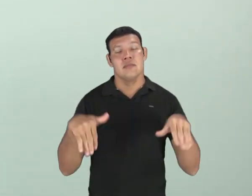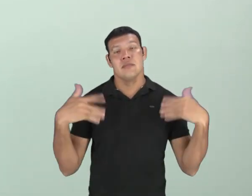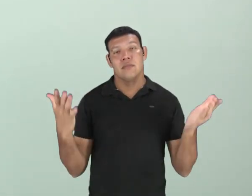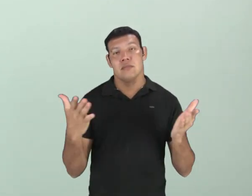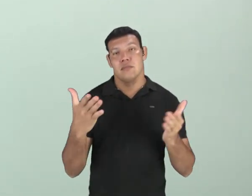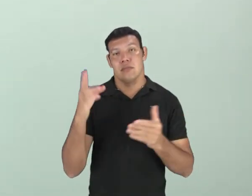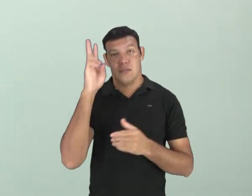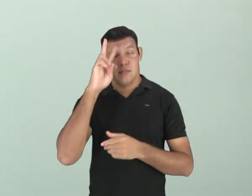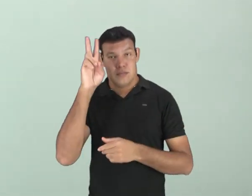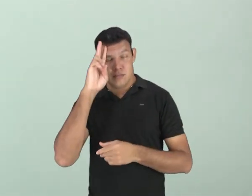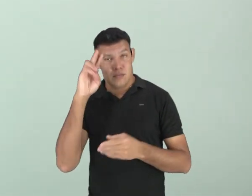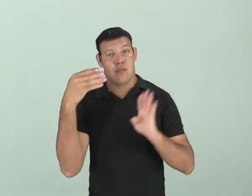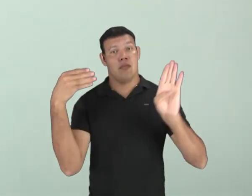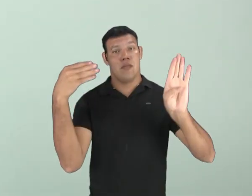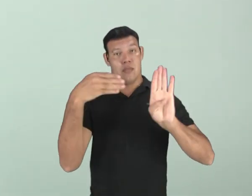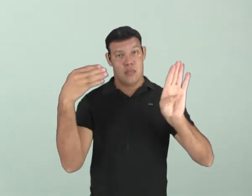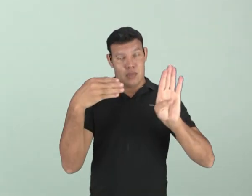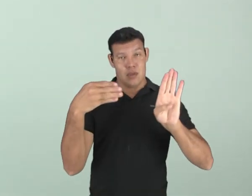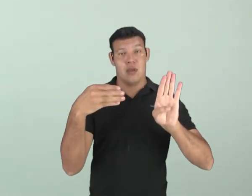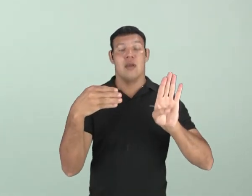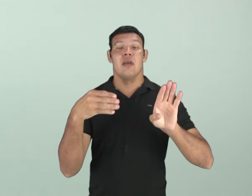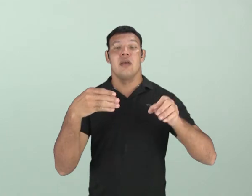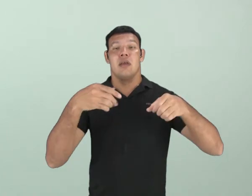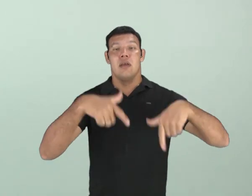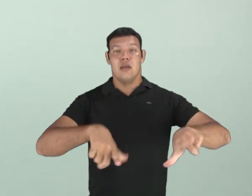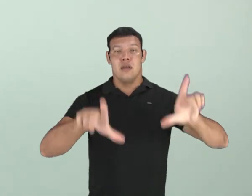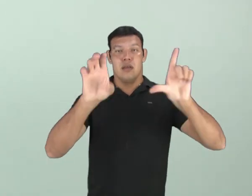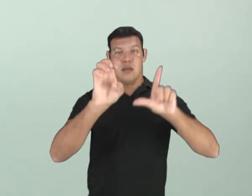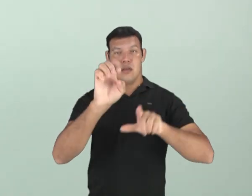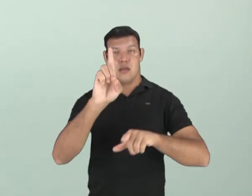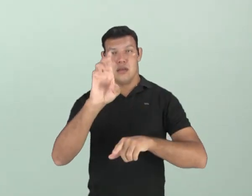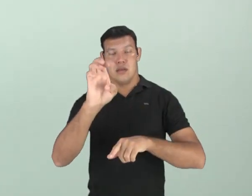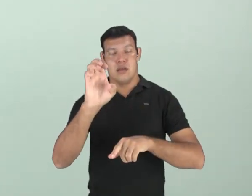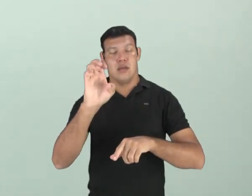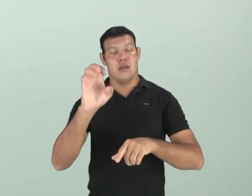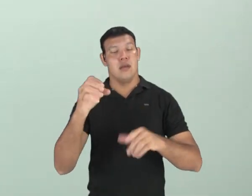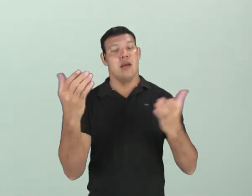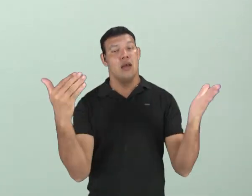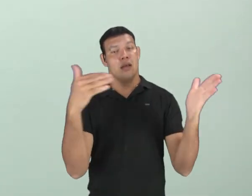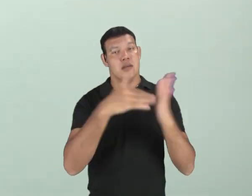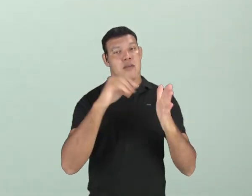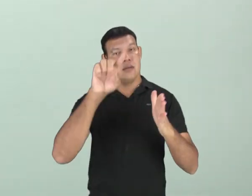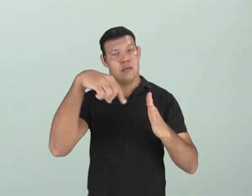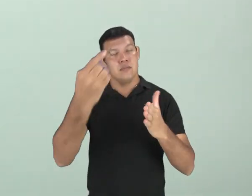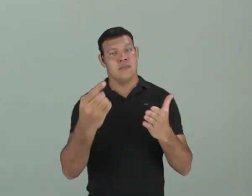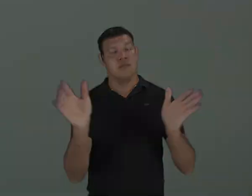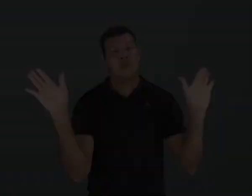não esqueçam de acessar a nossa plataforma e até a nossa próxima aula. Tchau!